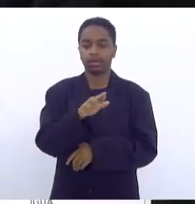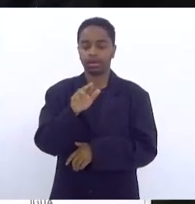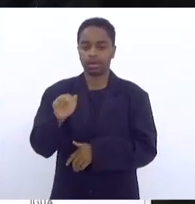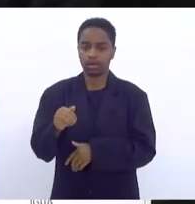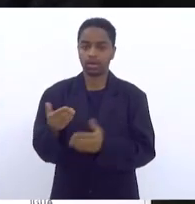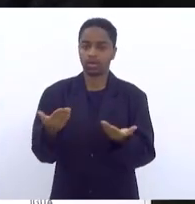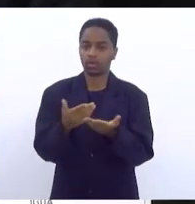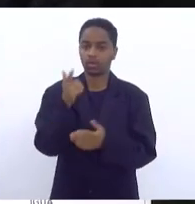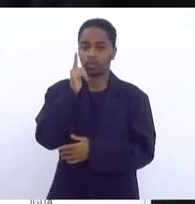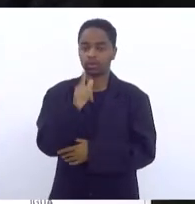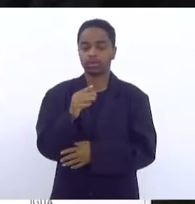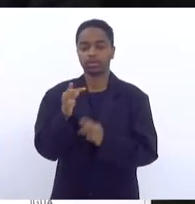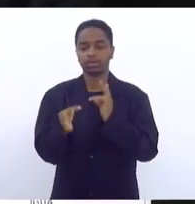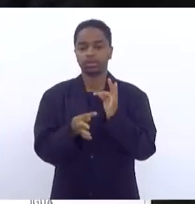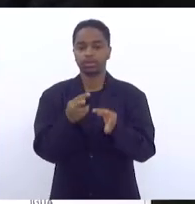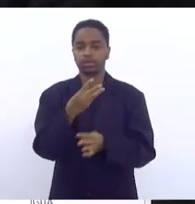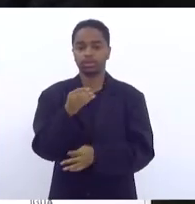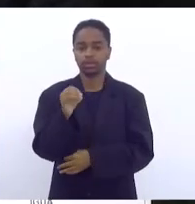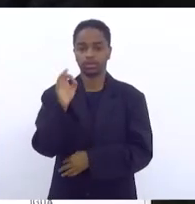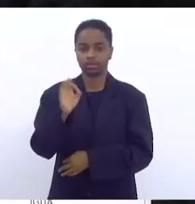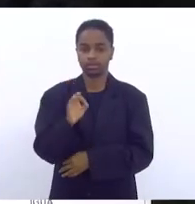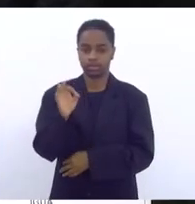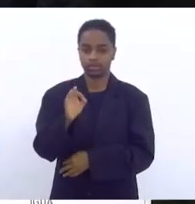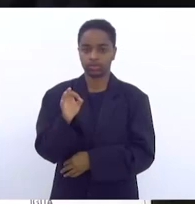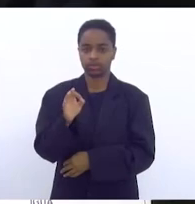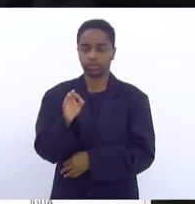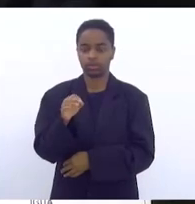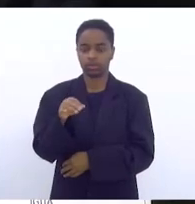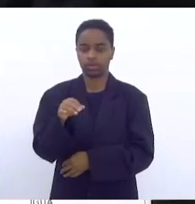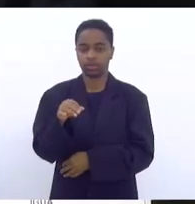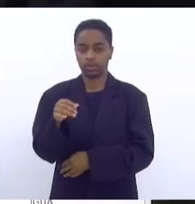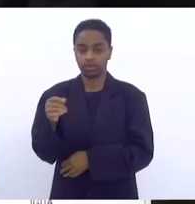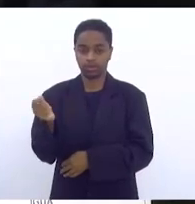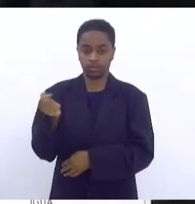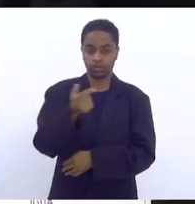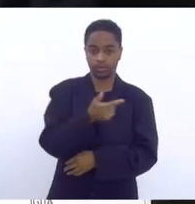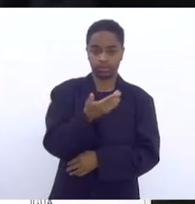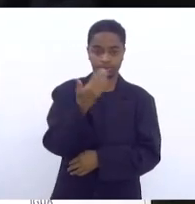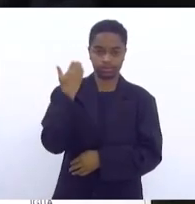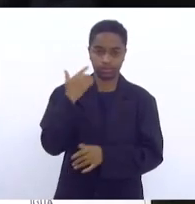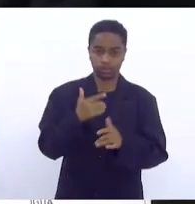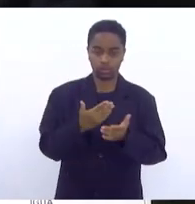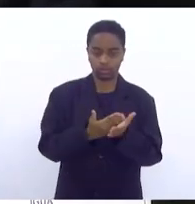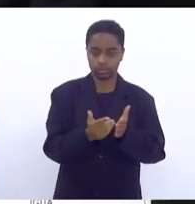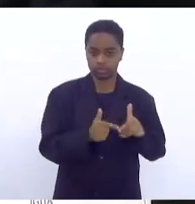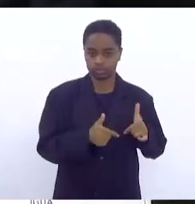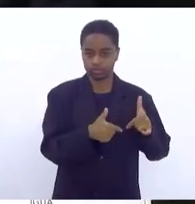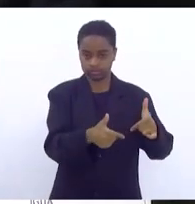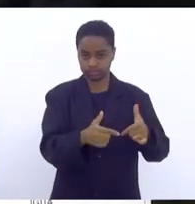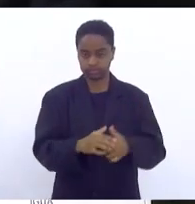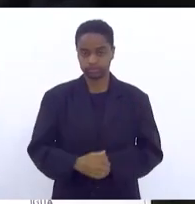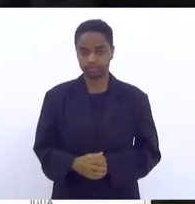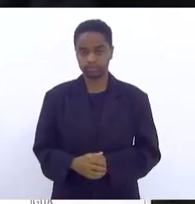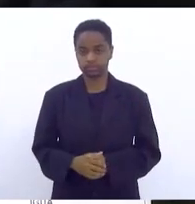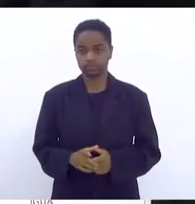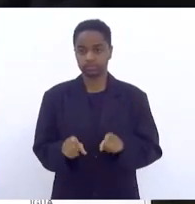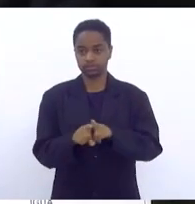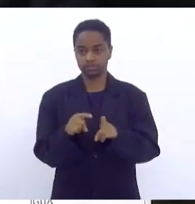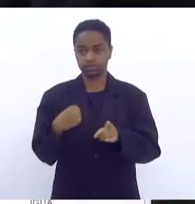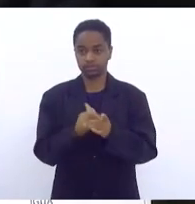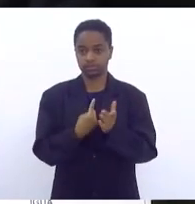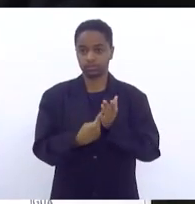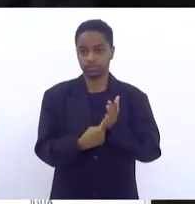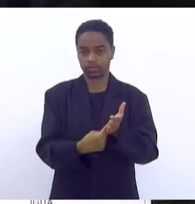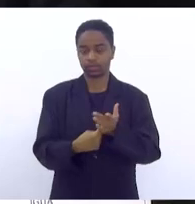30% a mais do que quando assumiu a operação iguar é nosso compromisso assumido